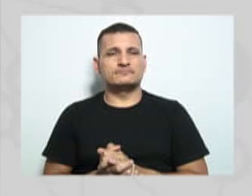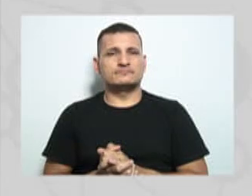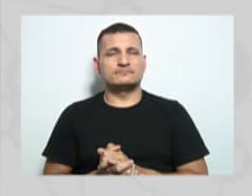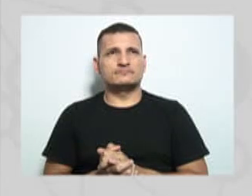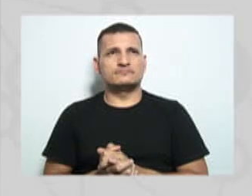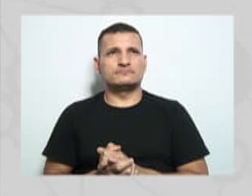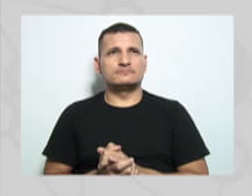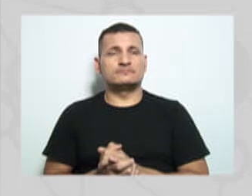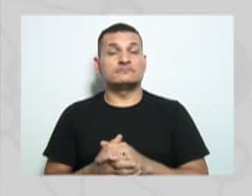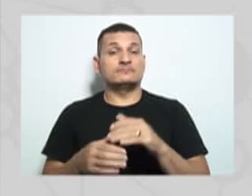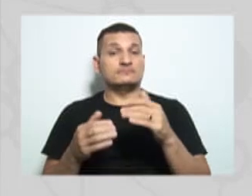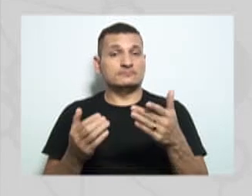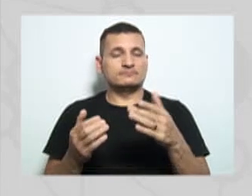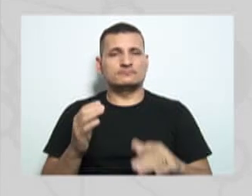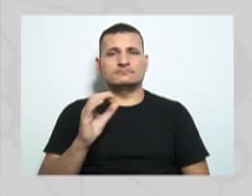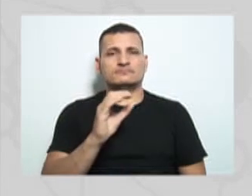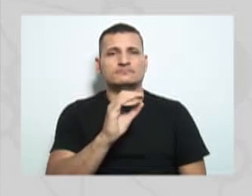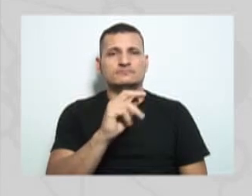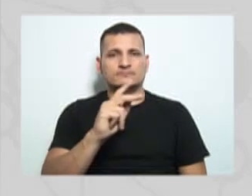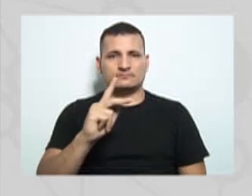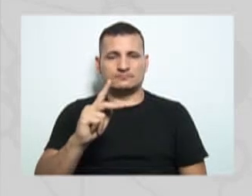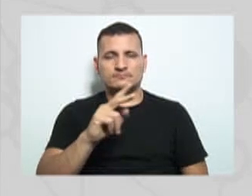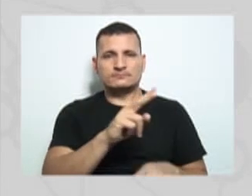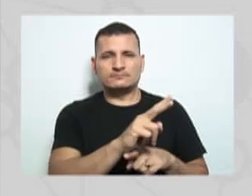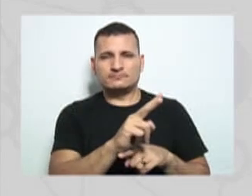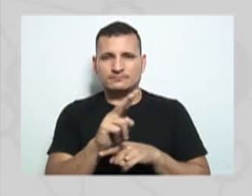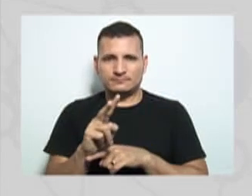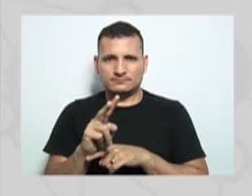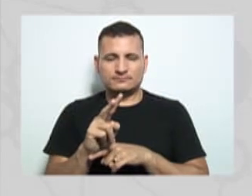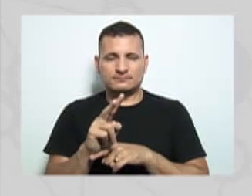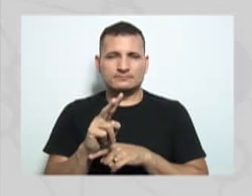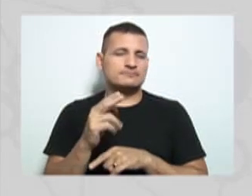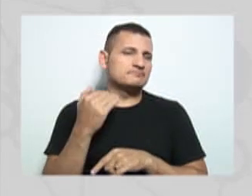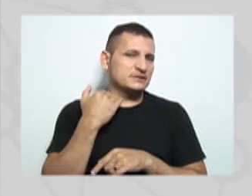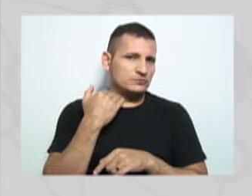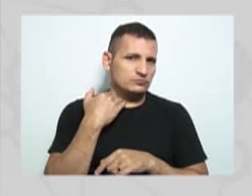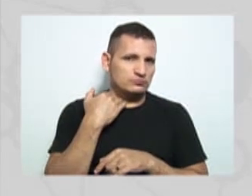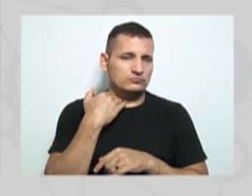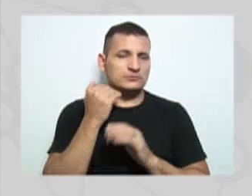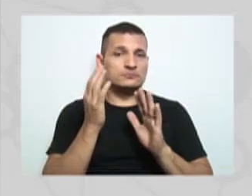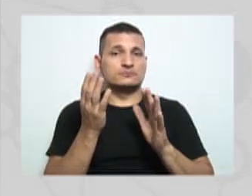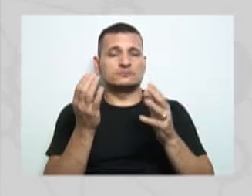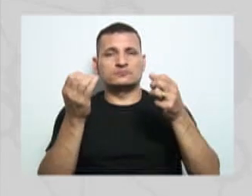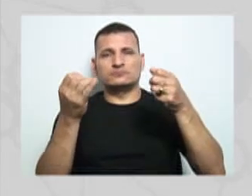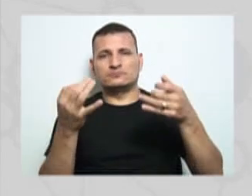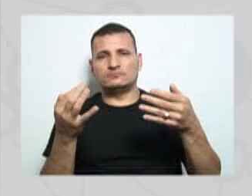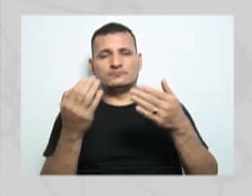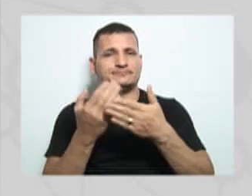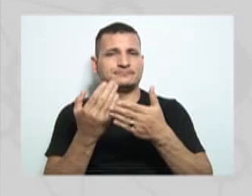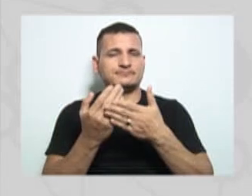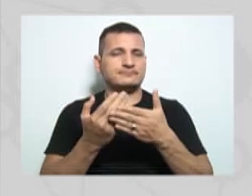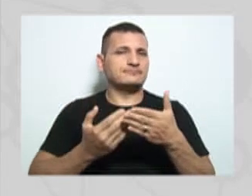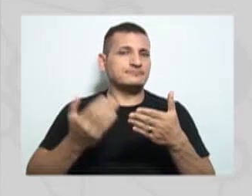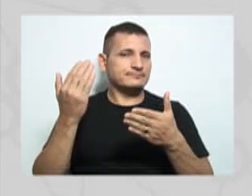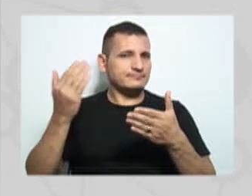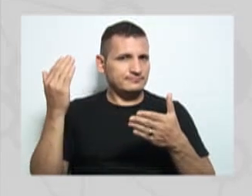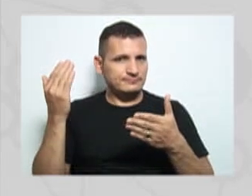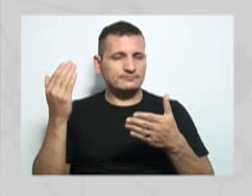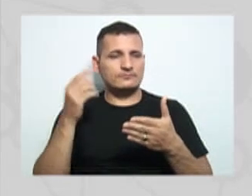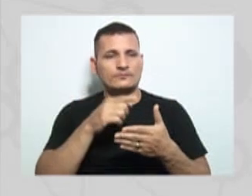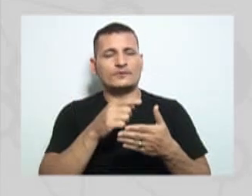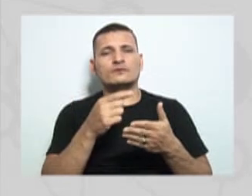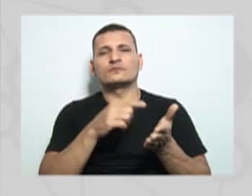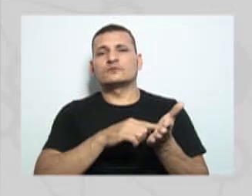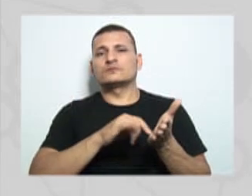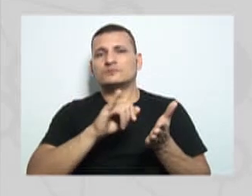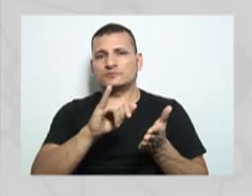Com exceção das cooperativas de crédito, certo? Que também já foi dita na aula passada, que deverão ser tributados